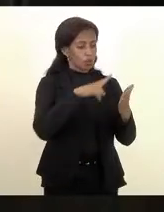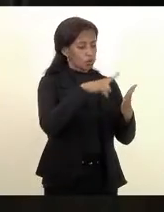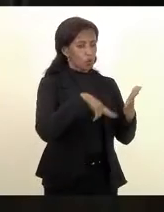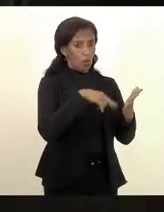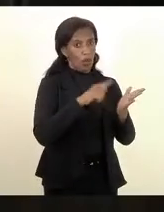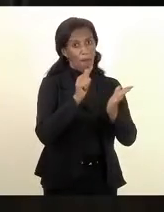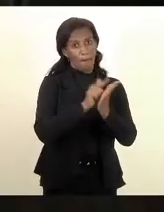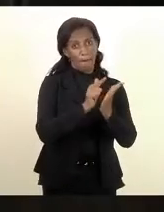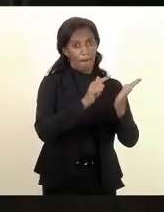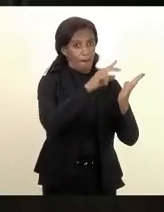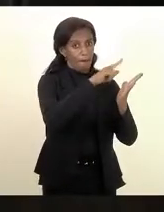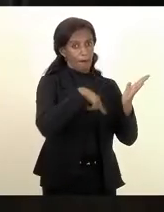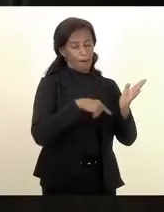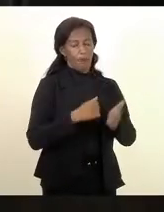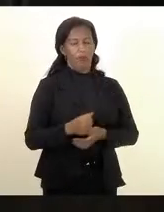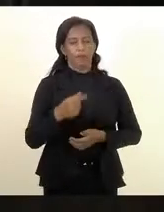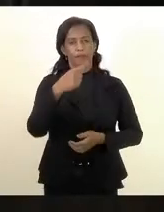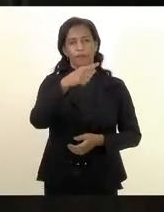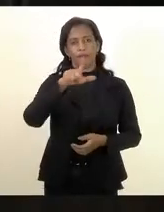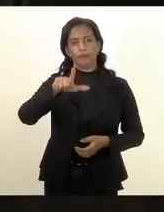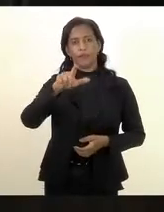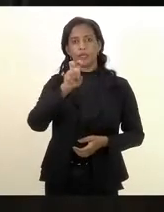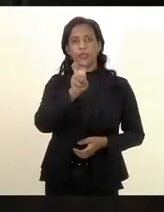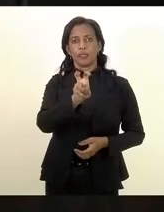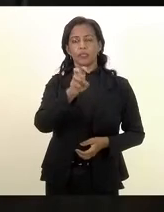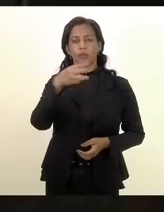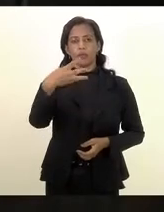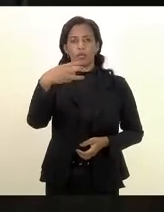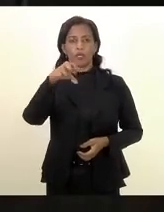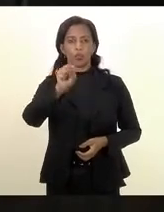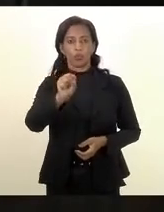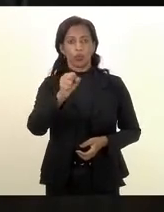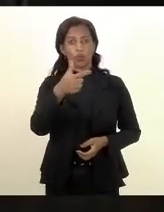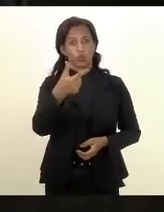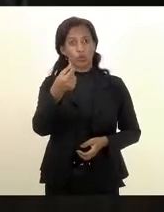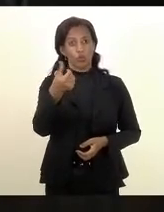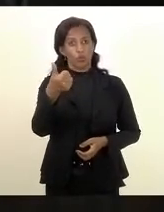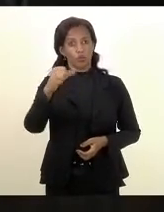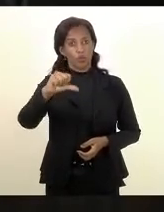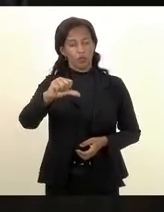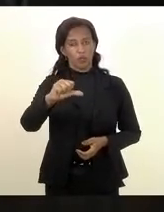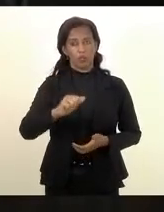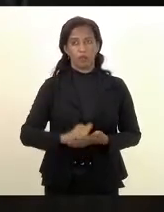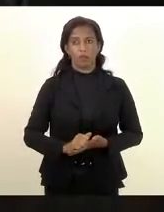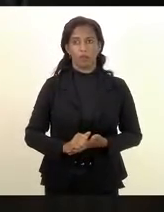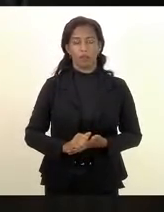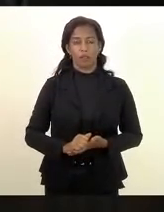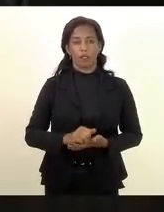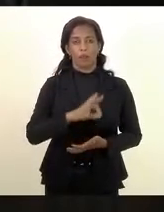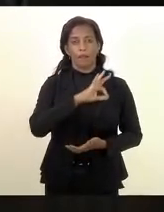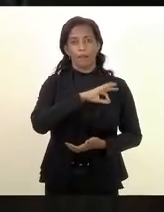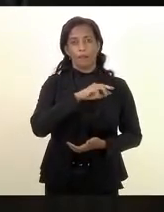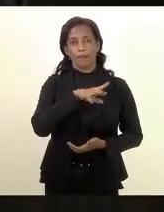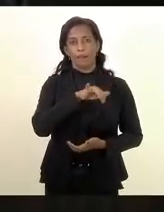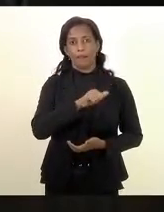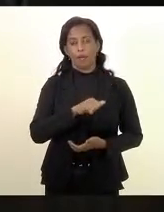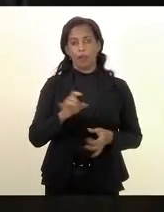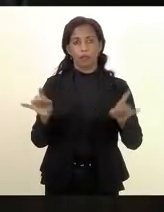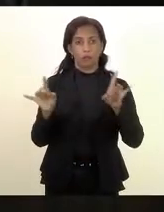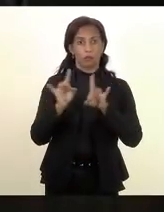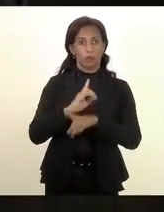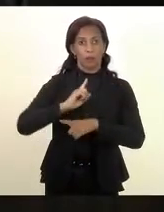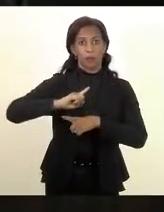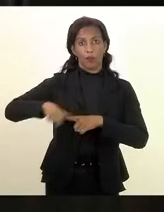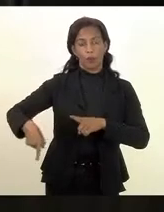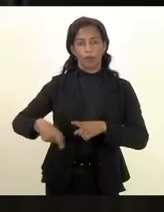dado projeto de lei número 538 2019 de autoria da deputada Marta Rocha que dispõe sobre a